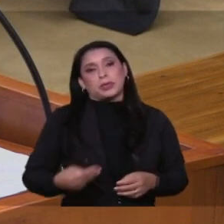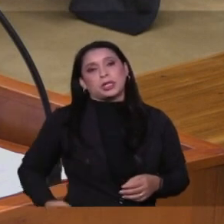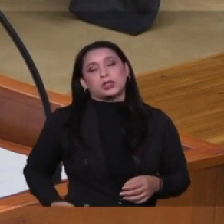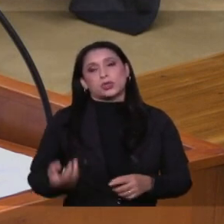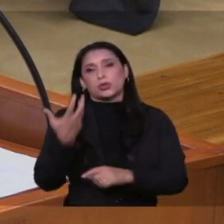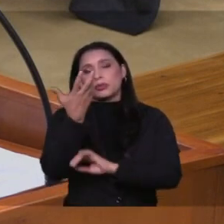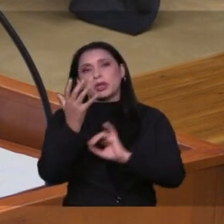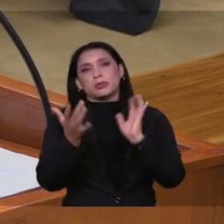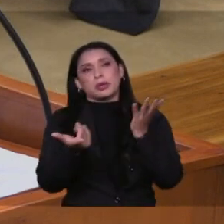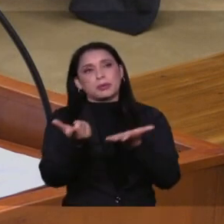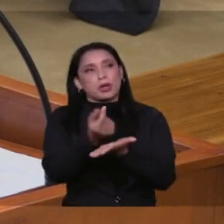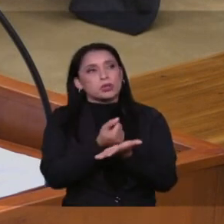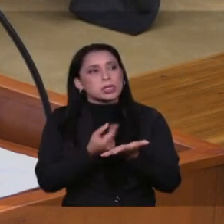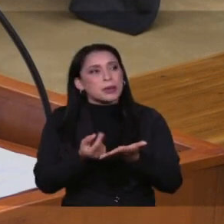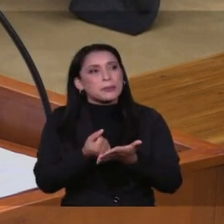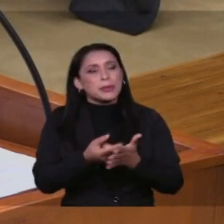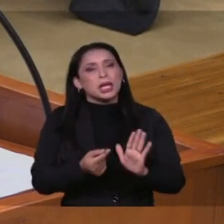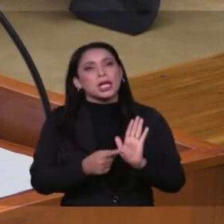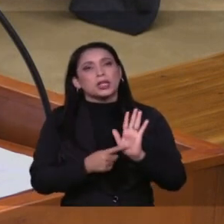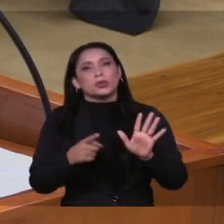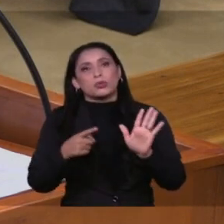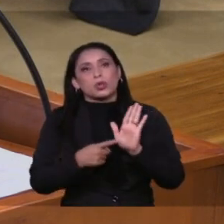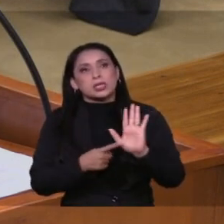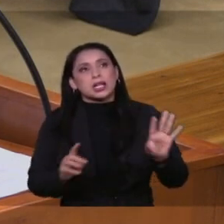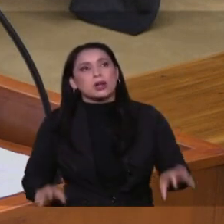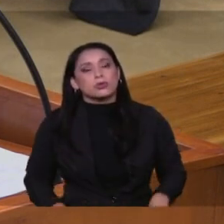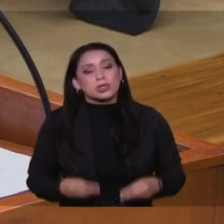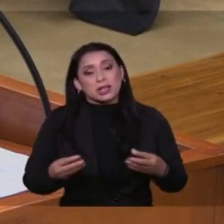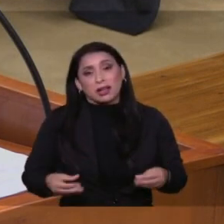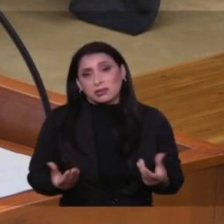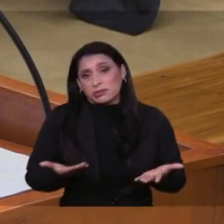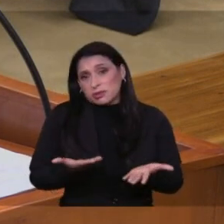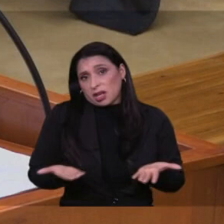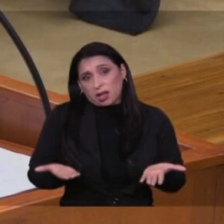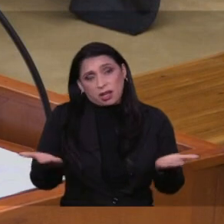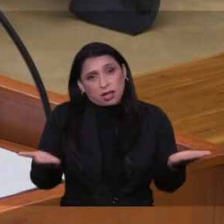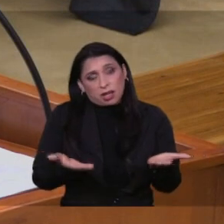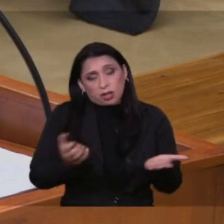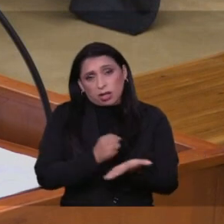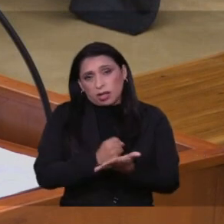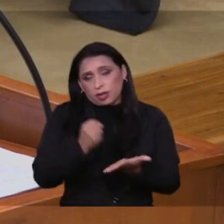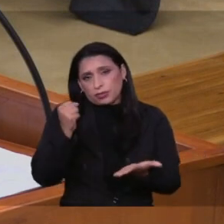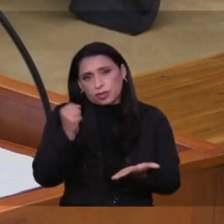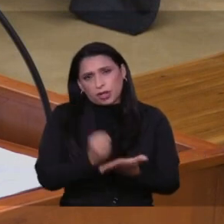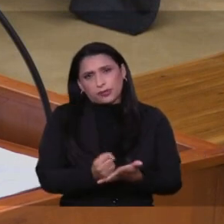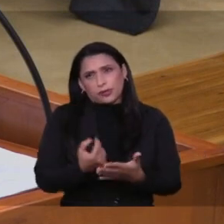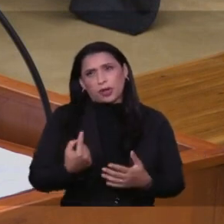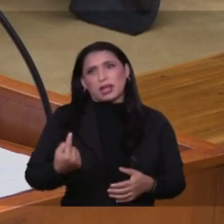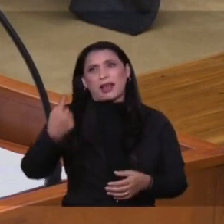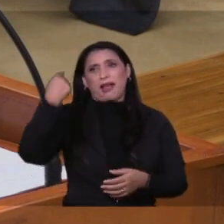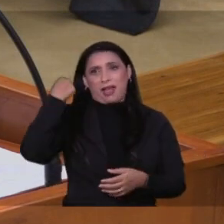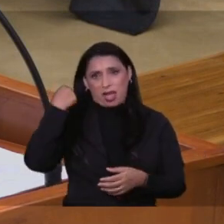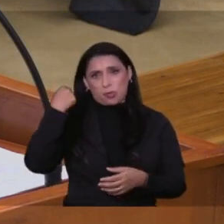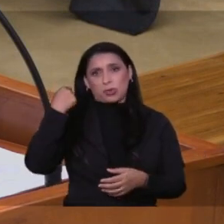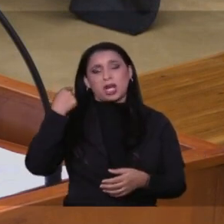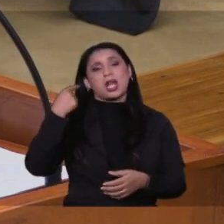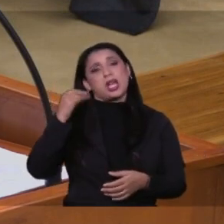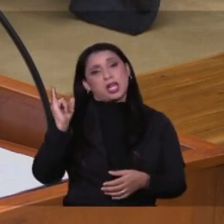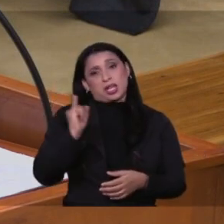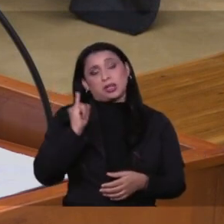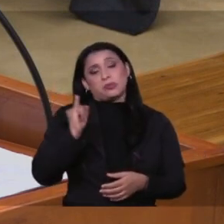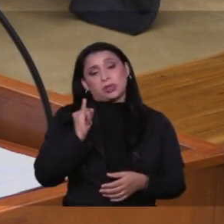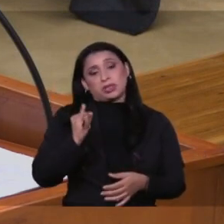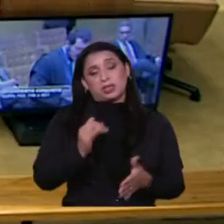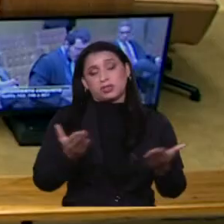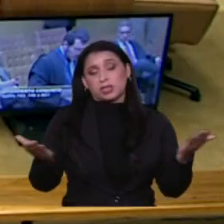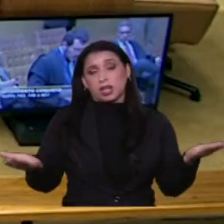questões orçamentárias específicas dos gastos com queimadas. Eu creio que essa questão era importante ao momento. Neste momento, há